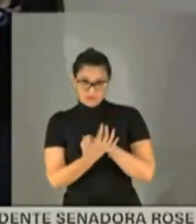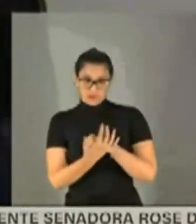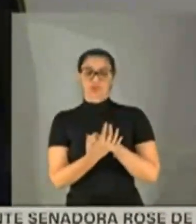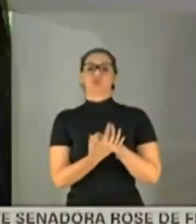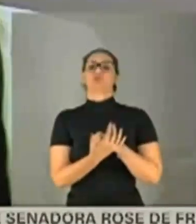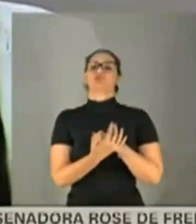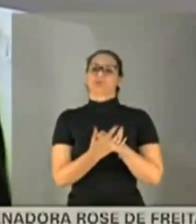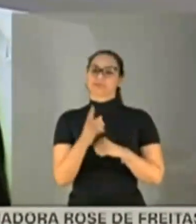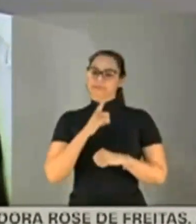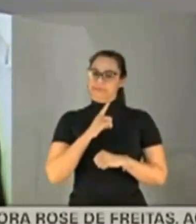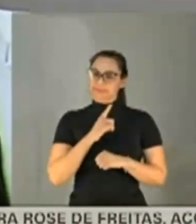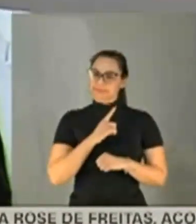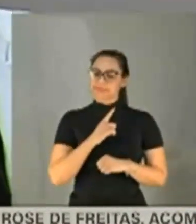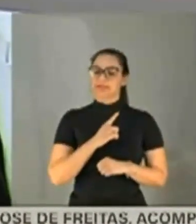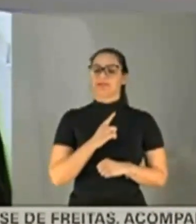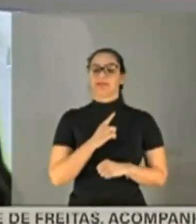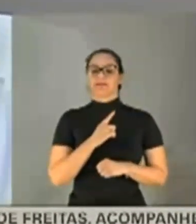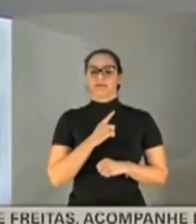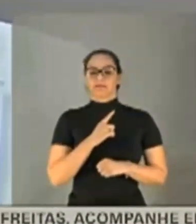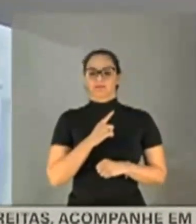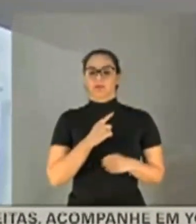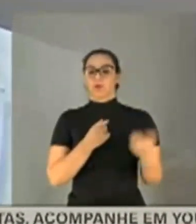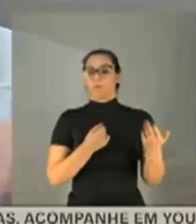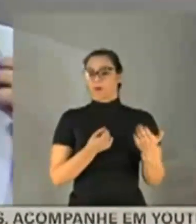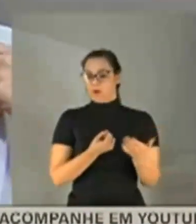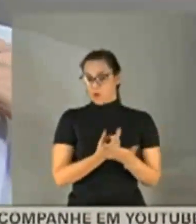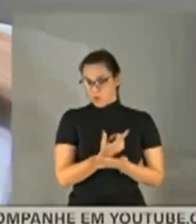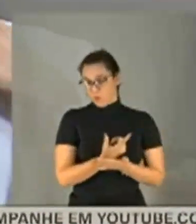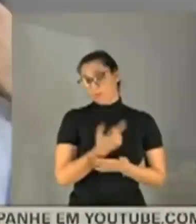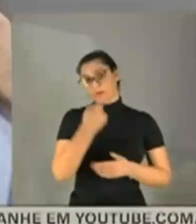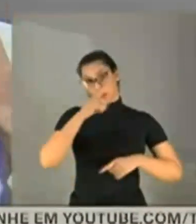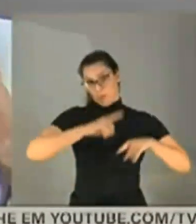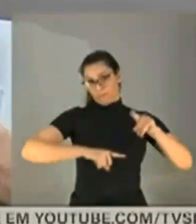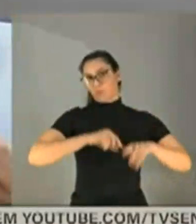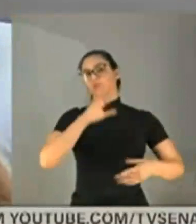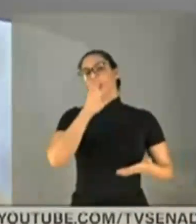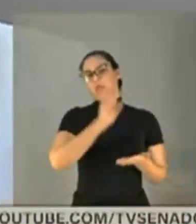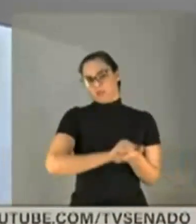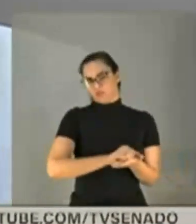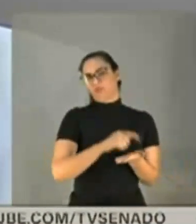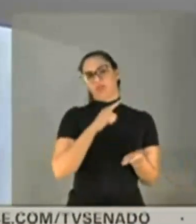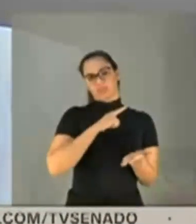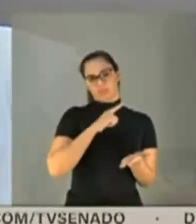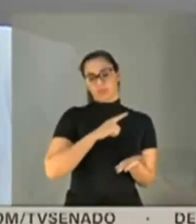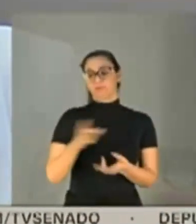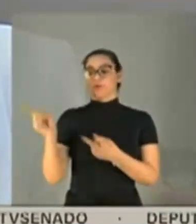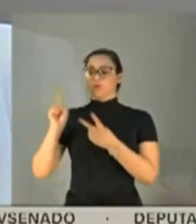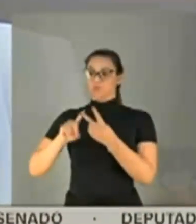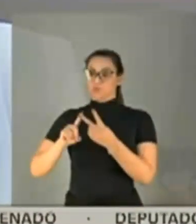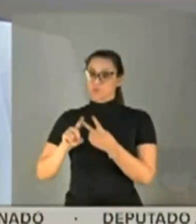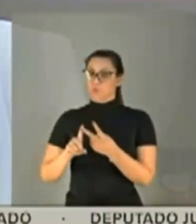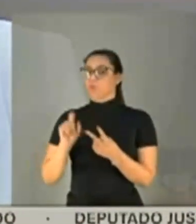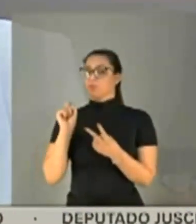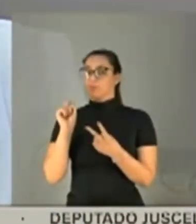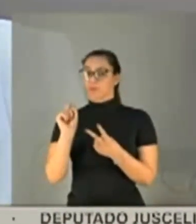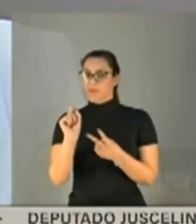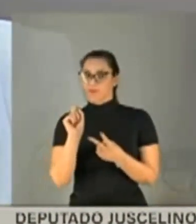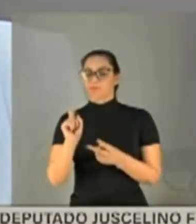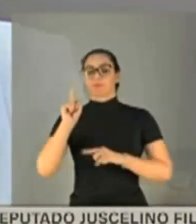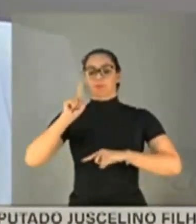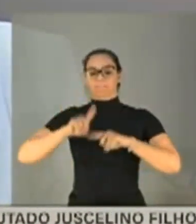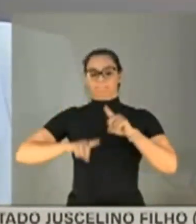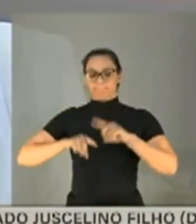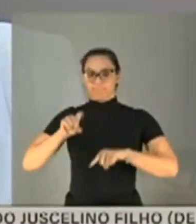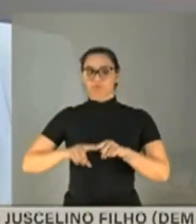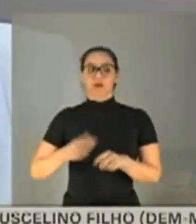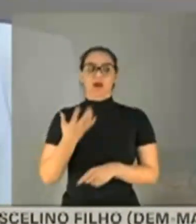tem uma linha de aquisição que seria um produto registrado, uma segunda via que seria um produto com